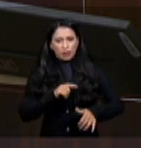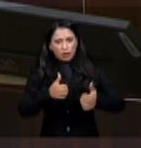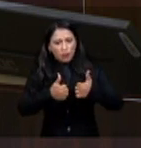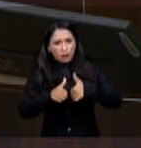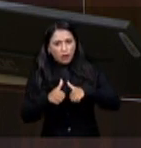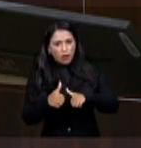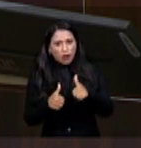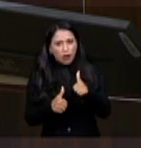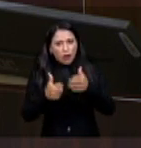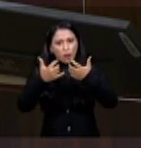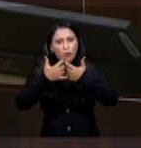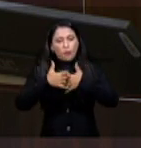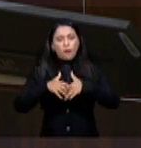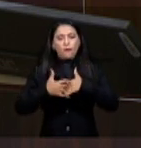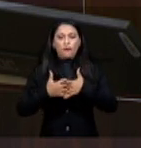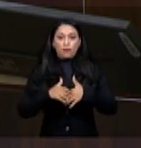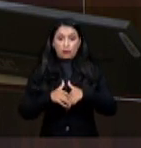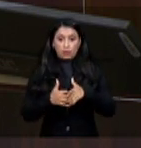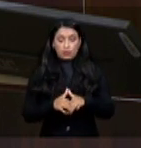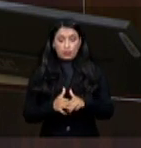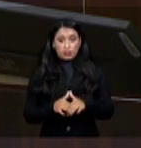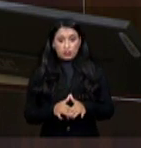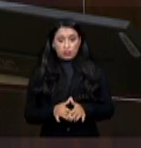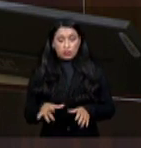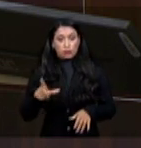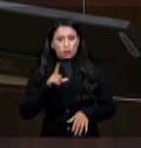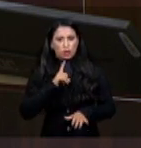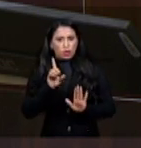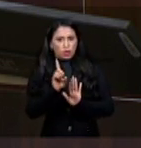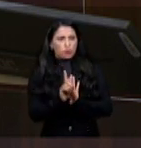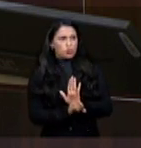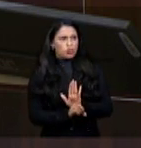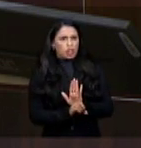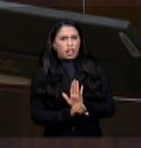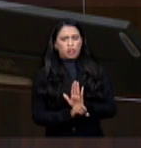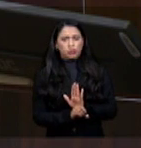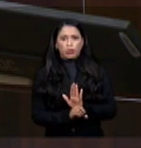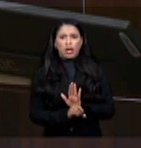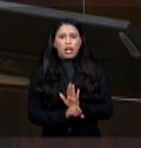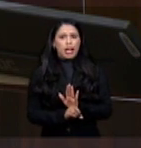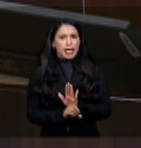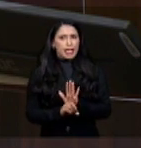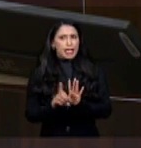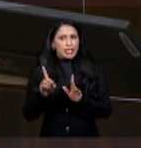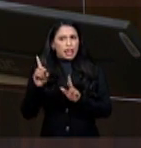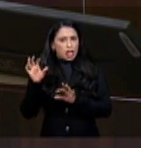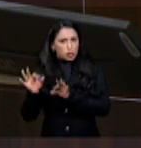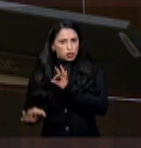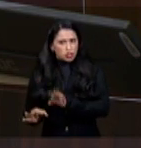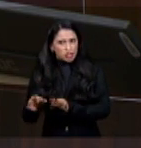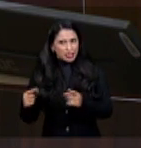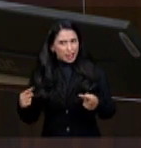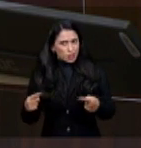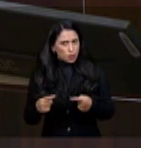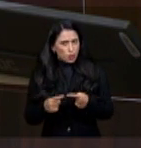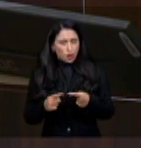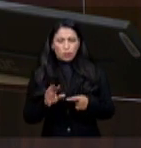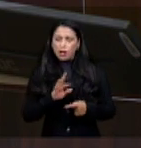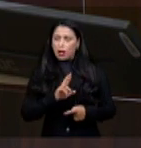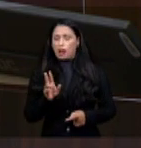elabora A reflexão de que o direito não é a justiça o direito eu elemento do